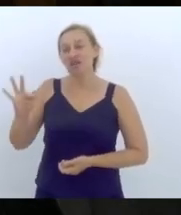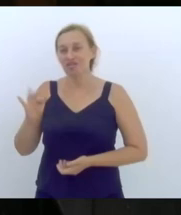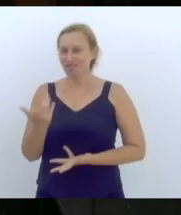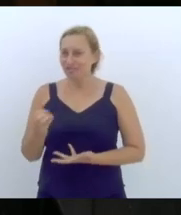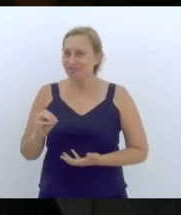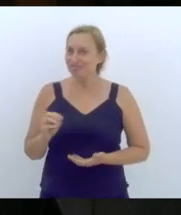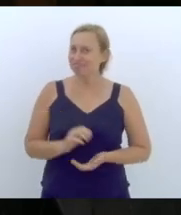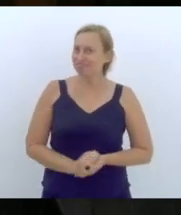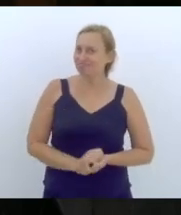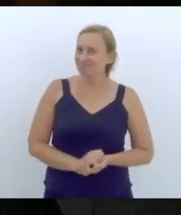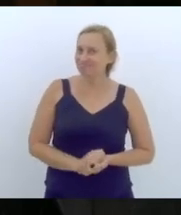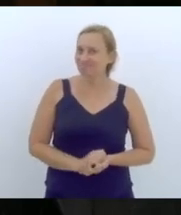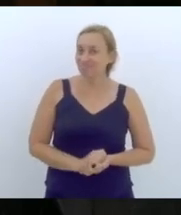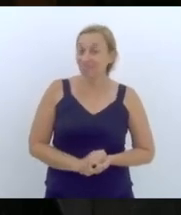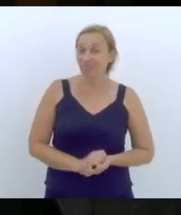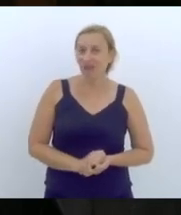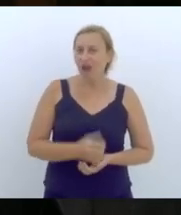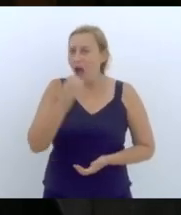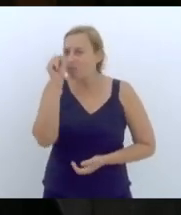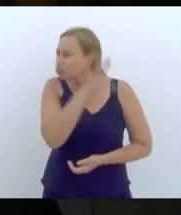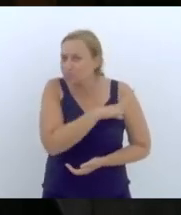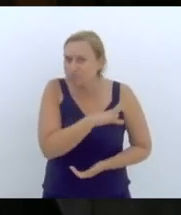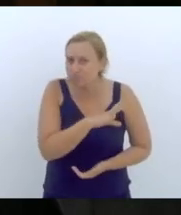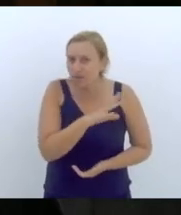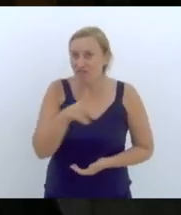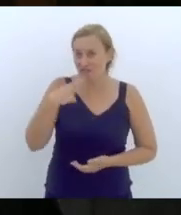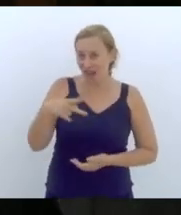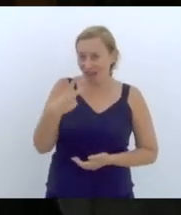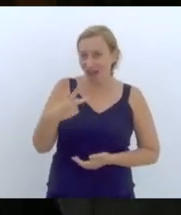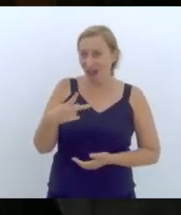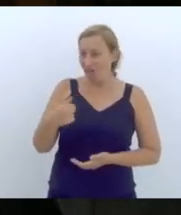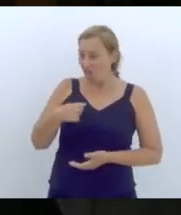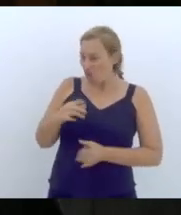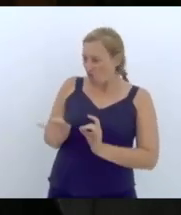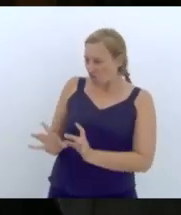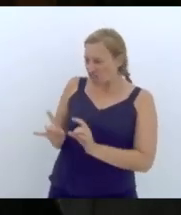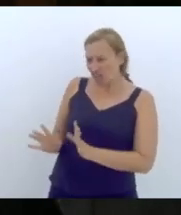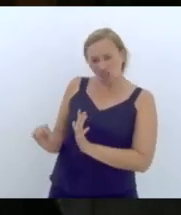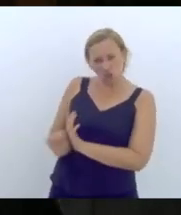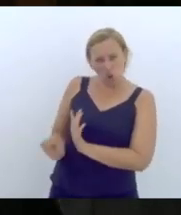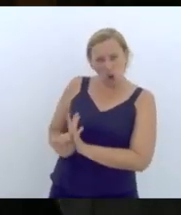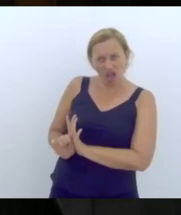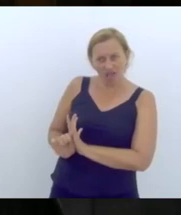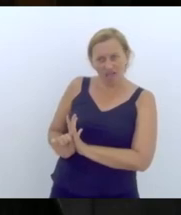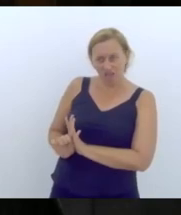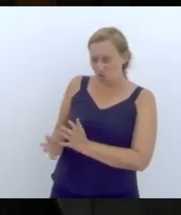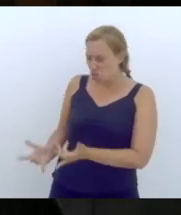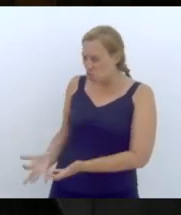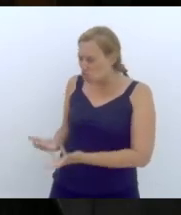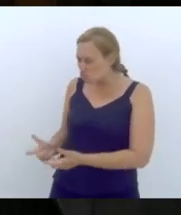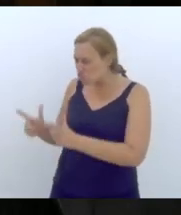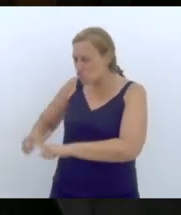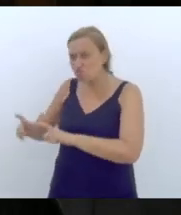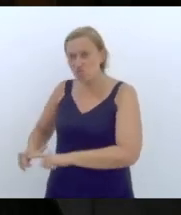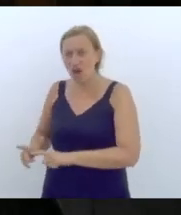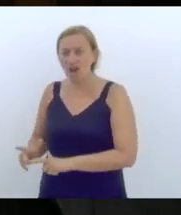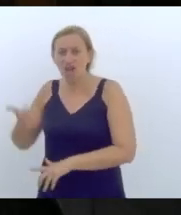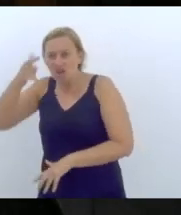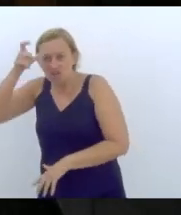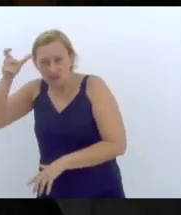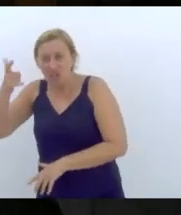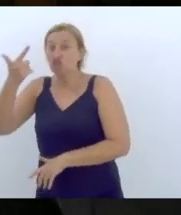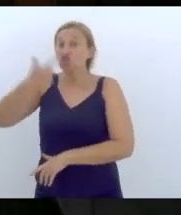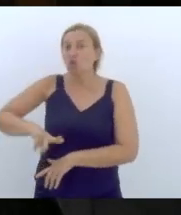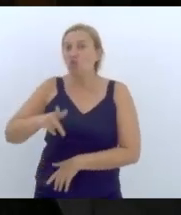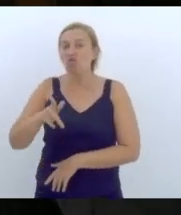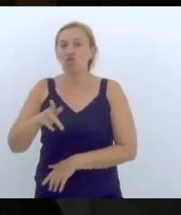inferninho. É um absurdo falar que eu vendo drogas no inferninho. Mais uma vez aqui,